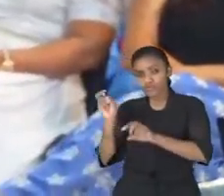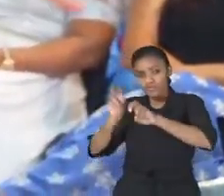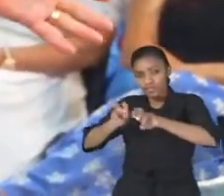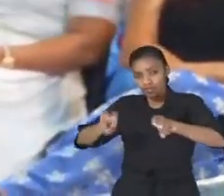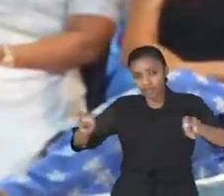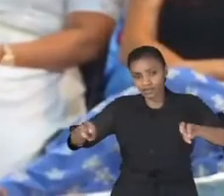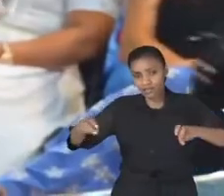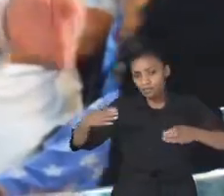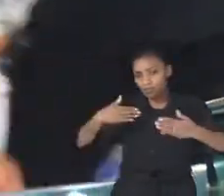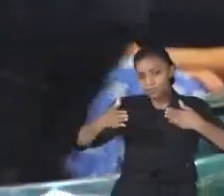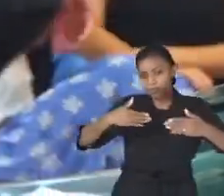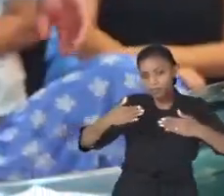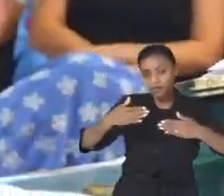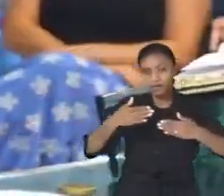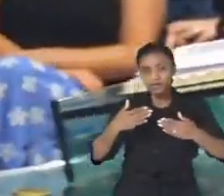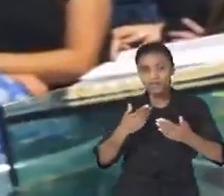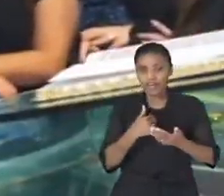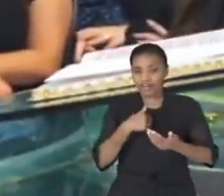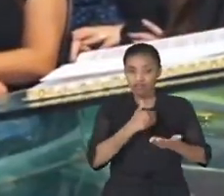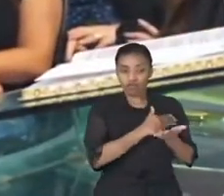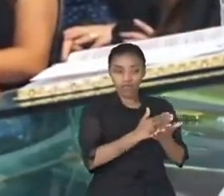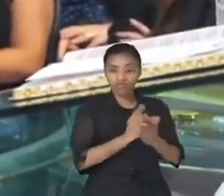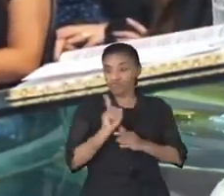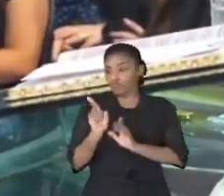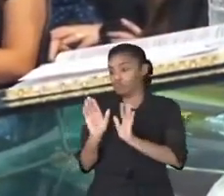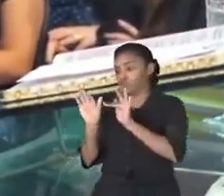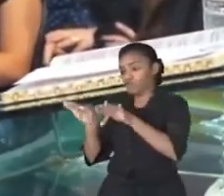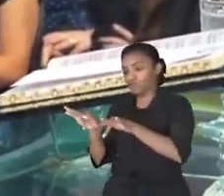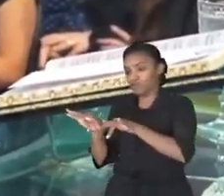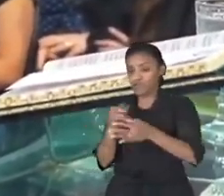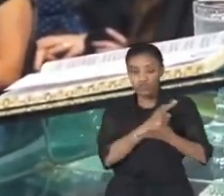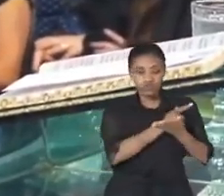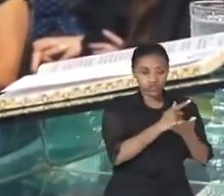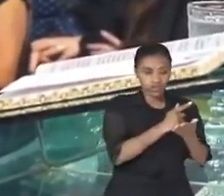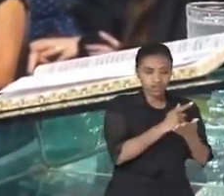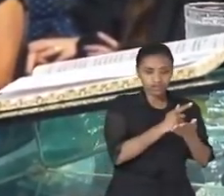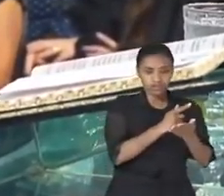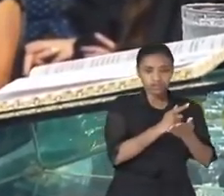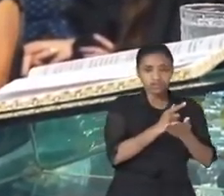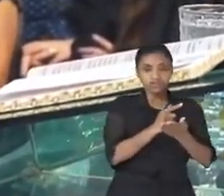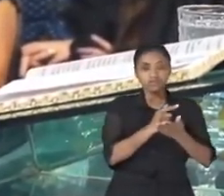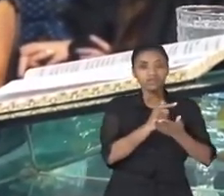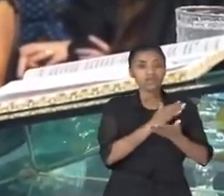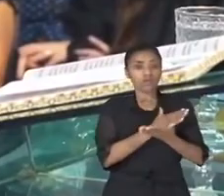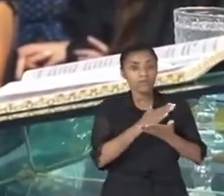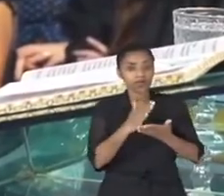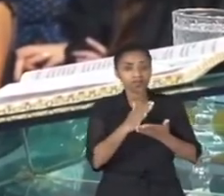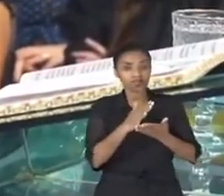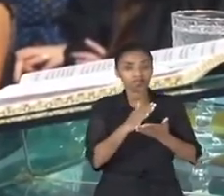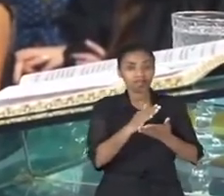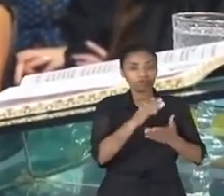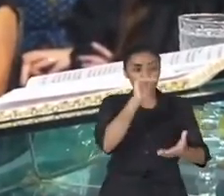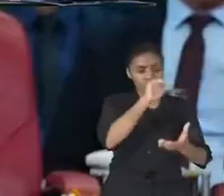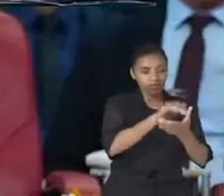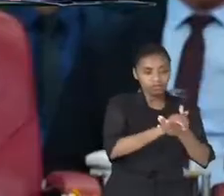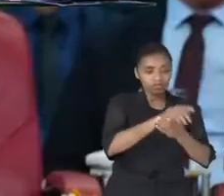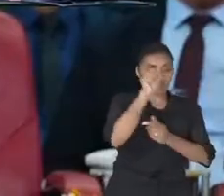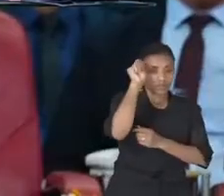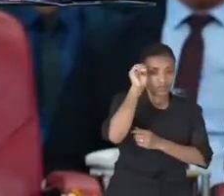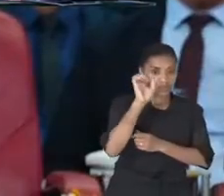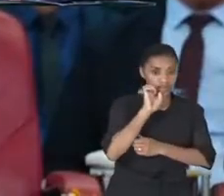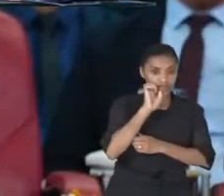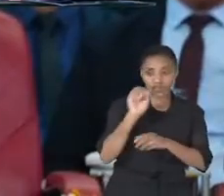eu começo e você termina a história. Não é que lá no Gênesis começa com um casamento entre Adão e Eva? E não é